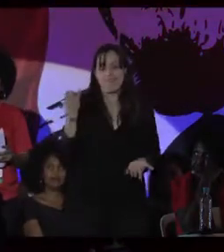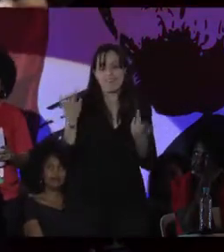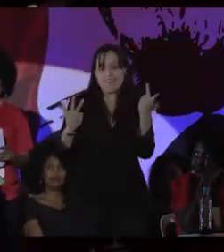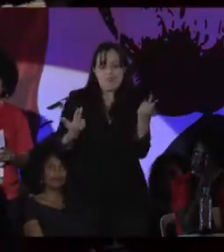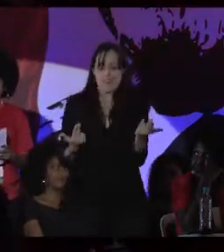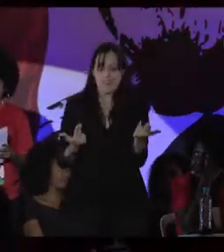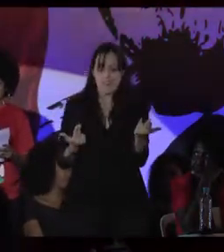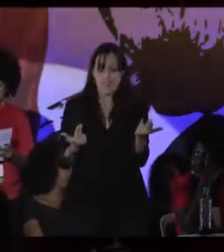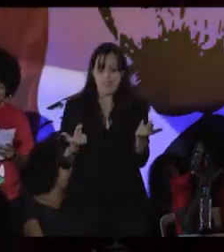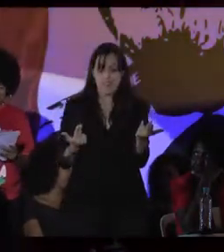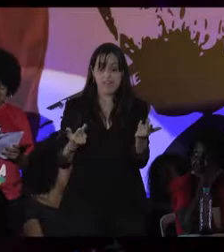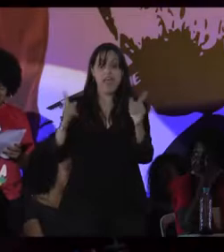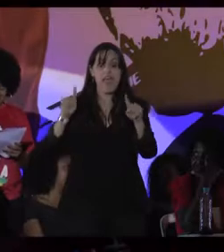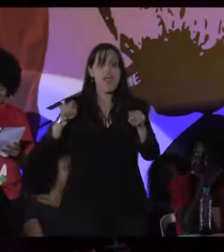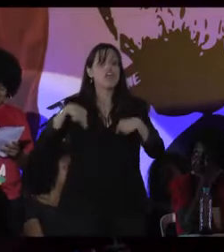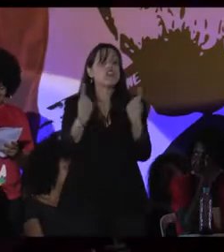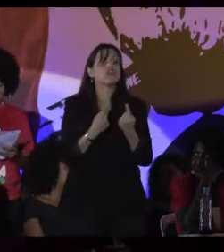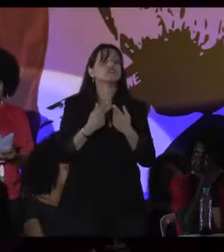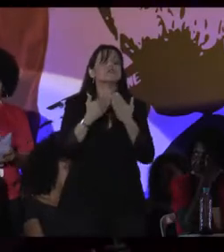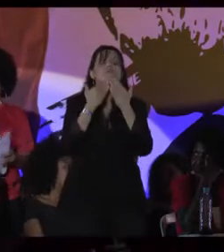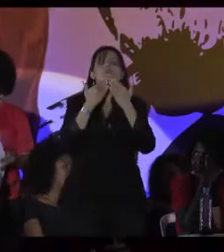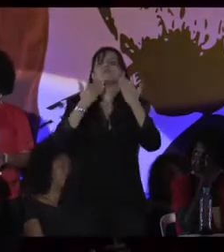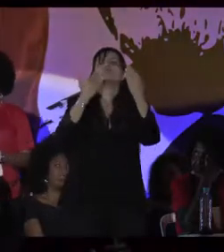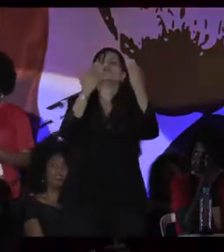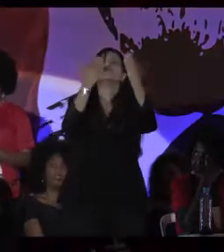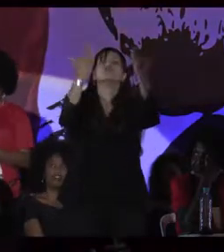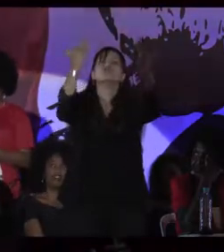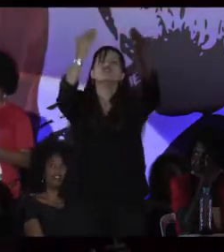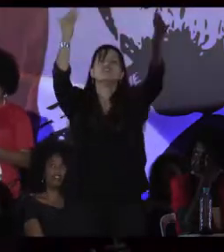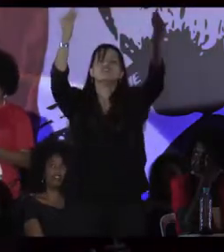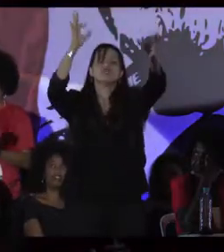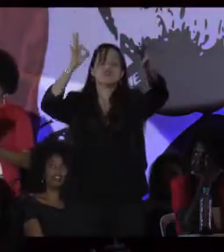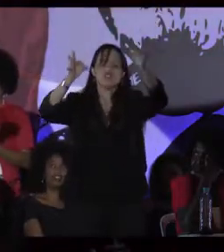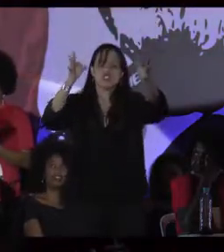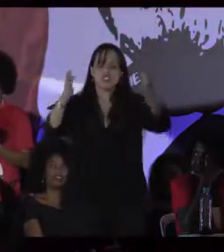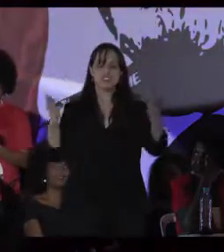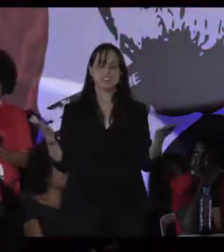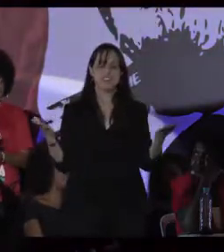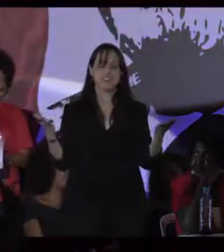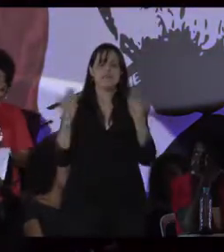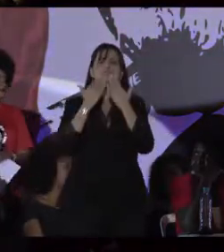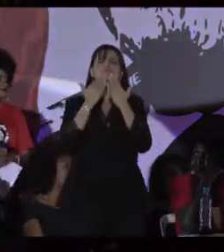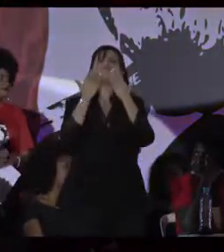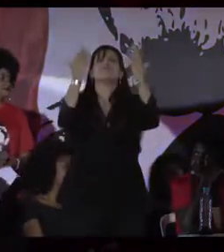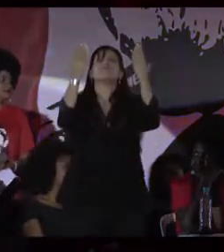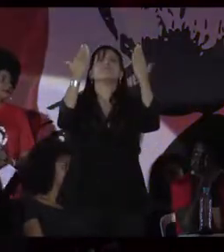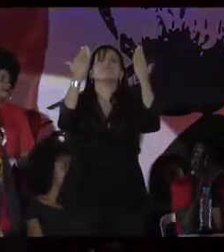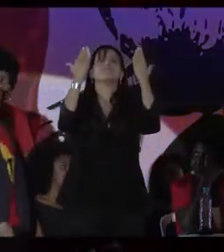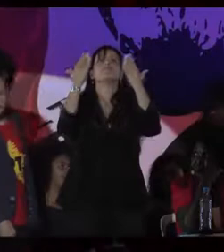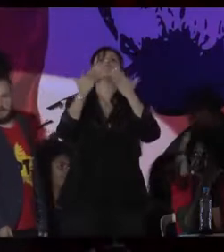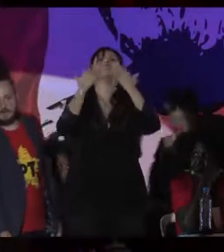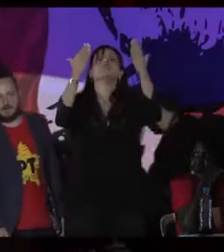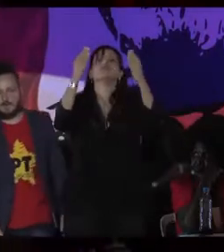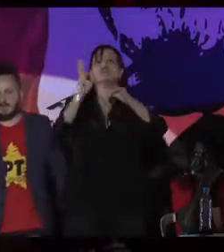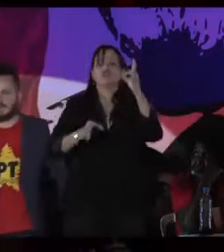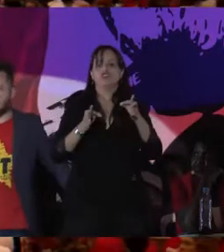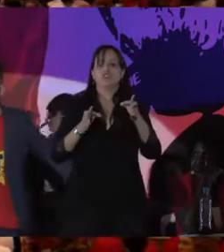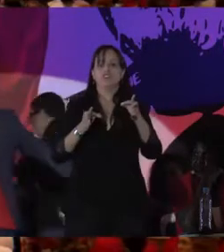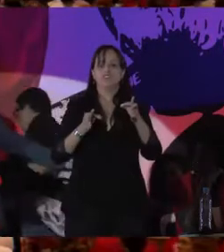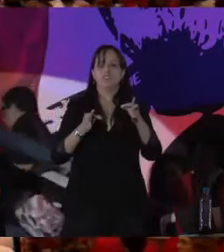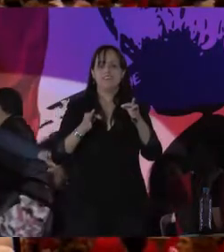Ela fala do nosso clamor, o nosso clamor pela verdadeira justiça, que não está sendo feita, que não é a que a gente